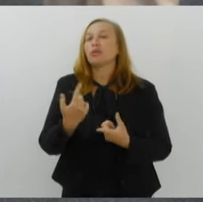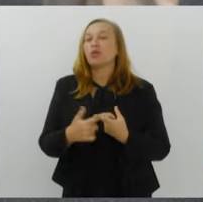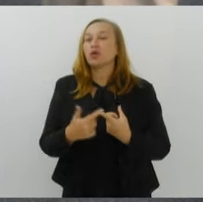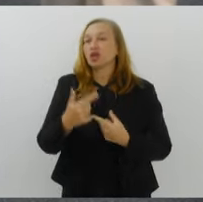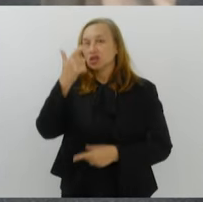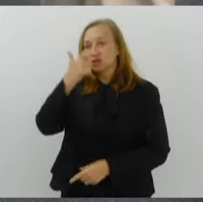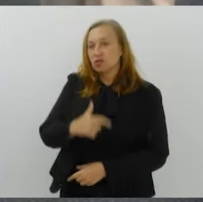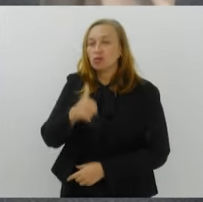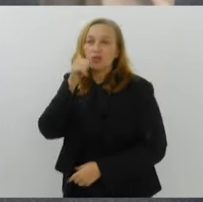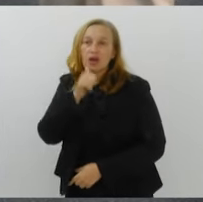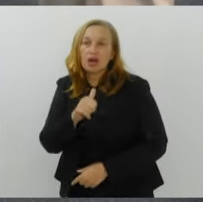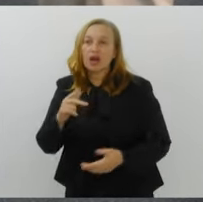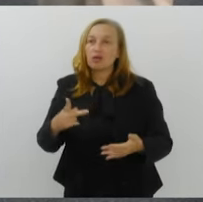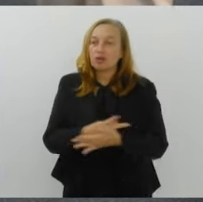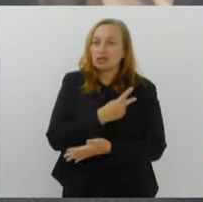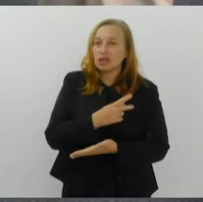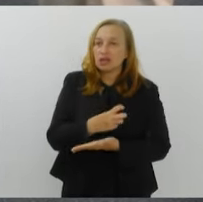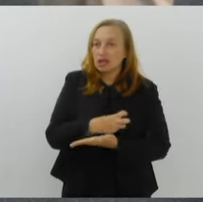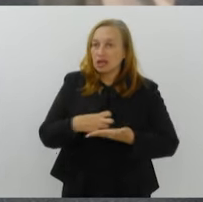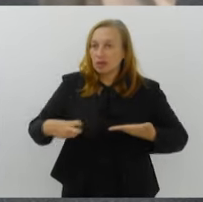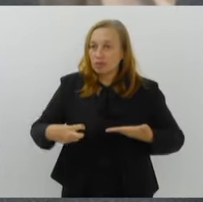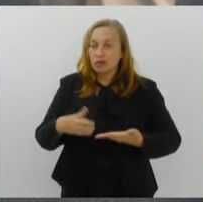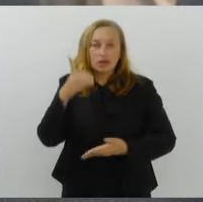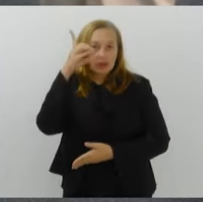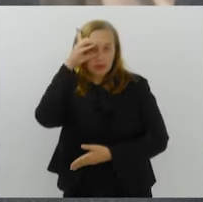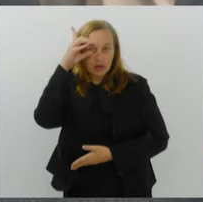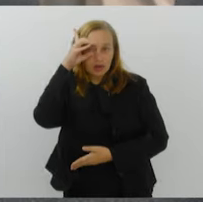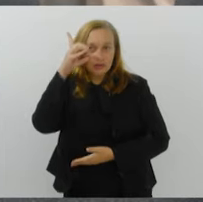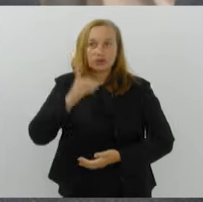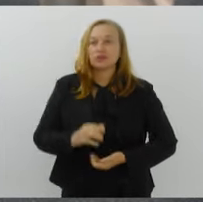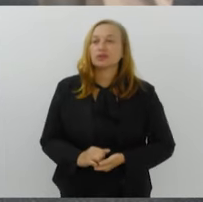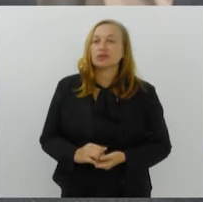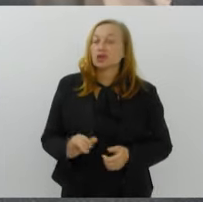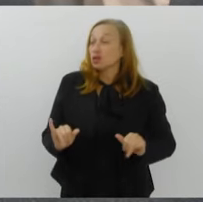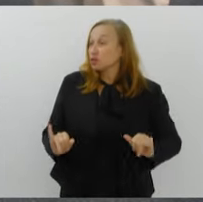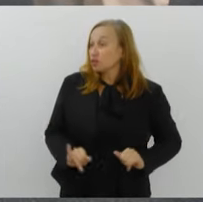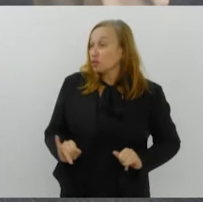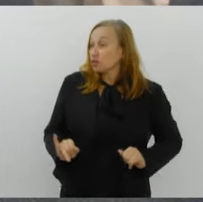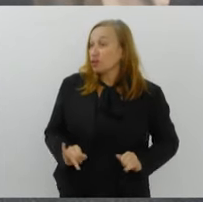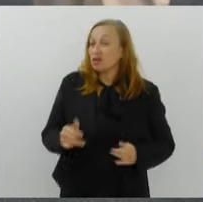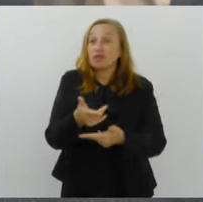também ocorreu com o impeachment da presidenta Dilma, que sofreu